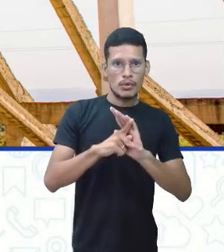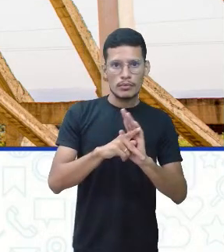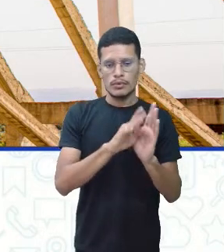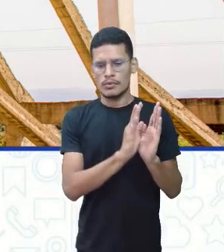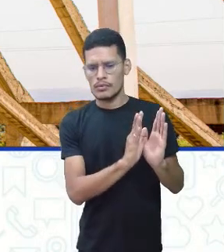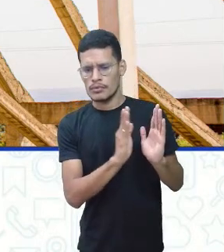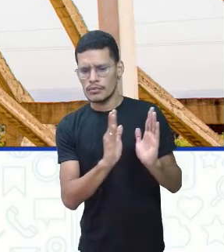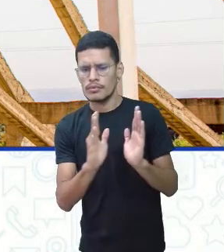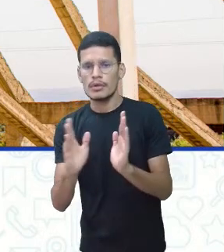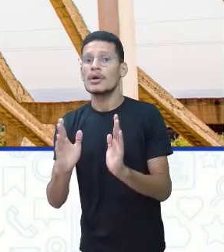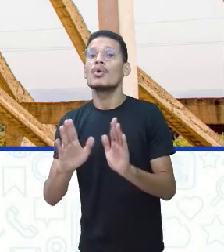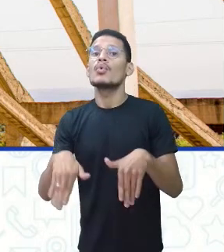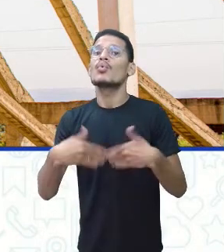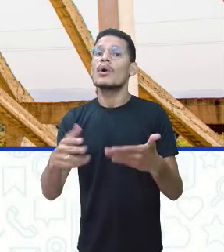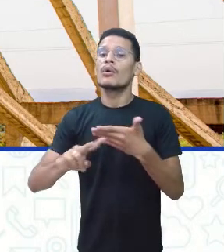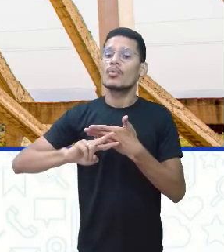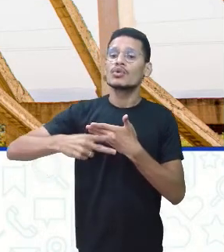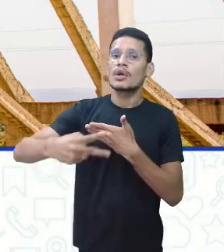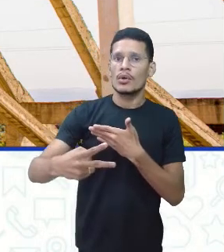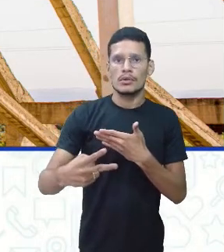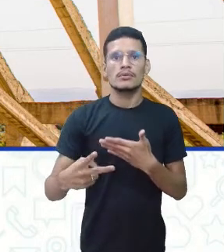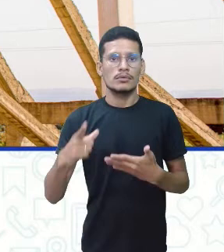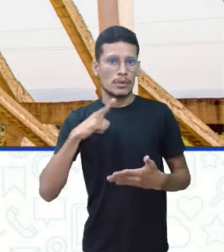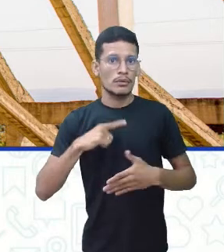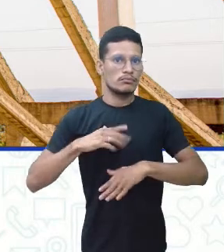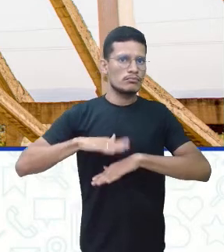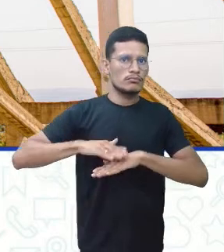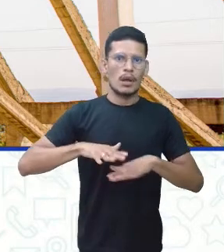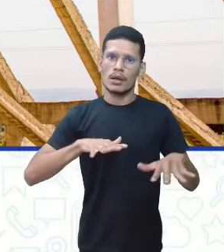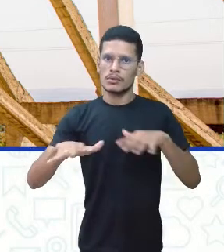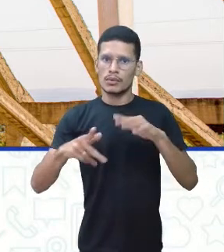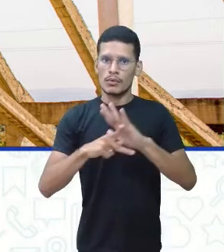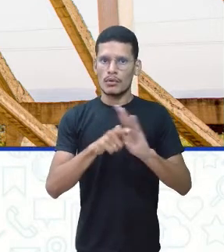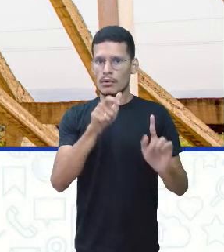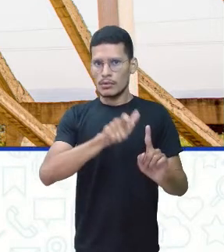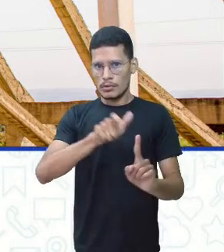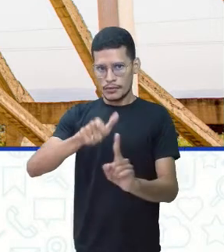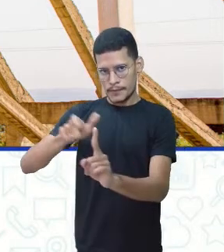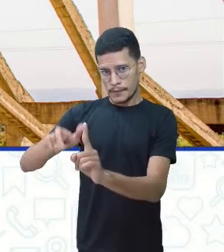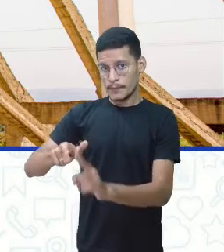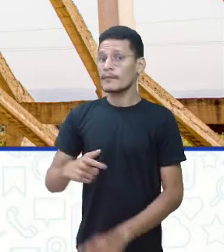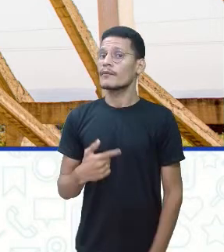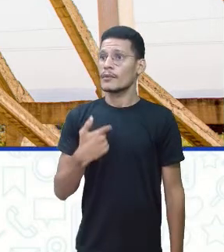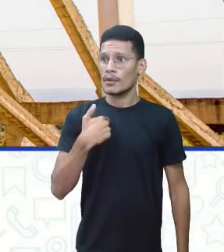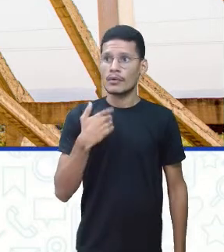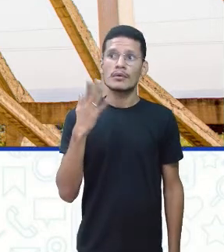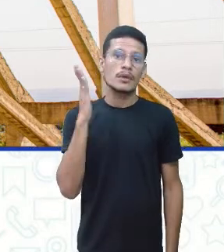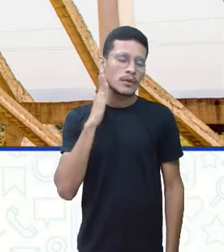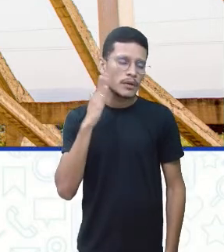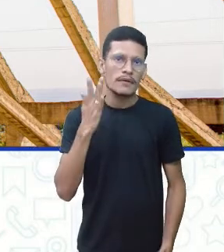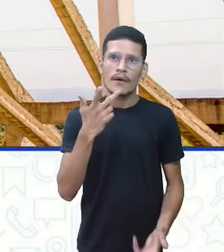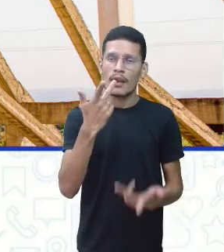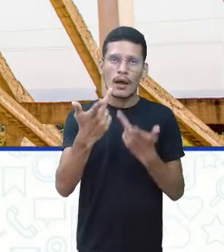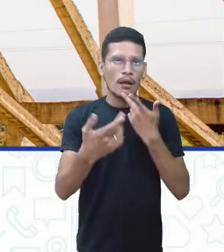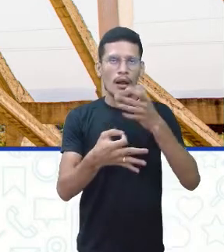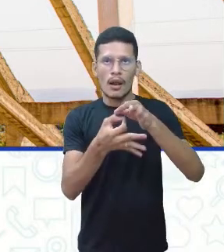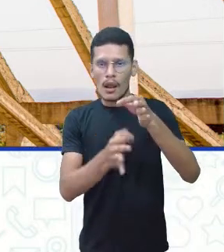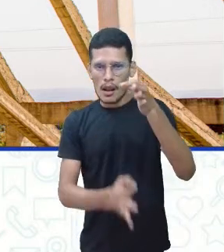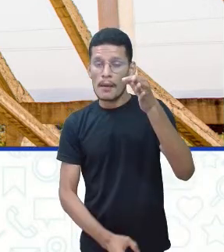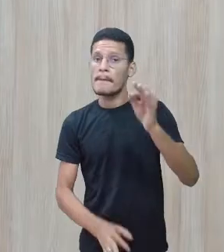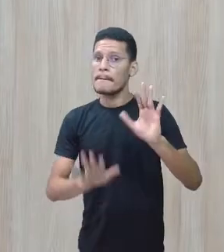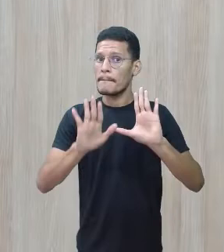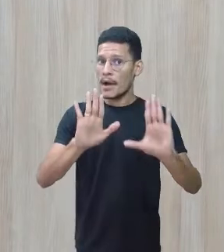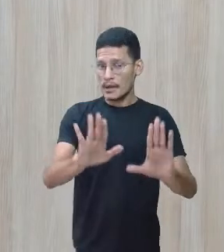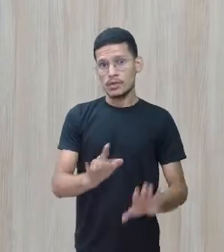pelo conflito, produzido a partir das ações dos personagens. Eu sei que eu saí, né, falando bastante. Mas